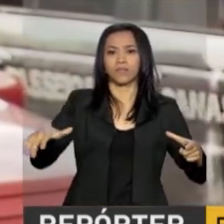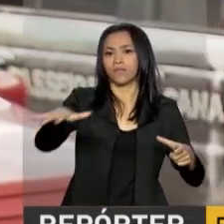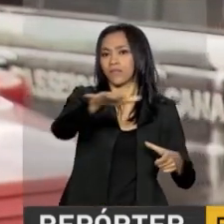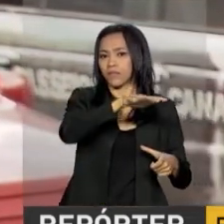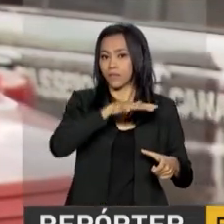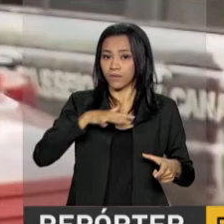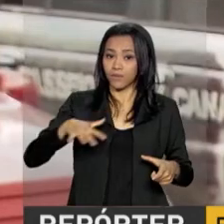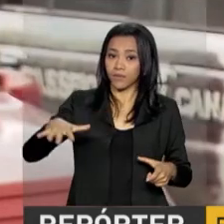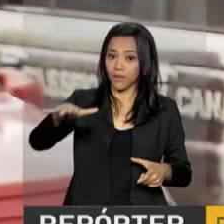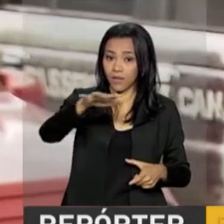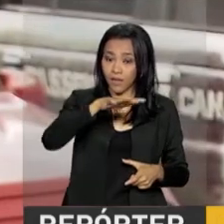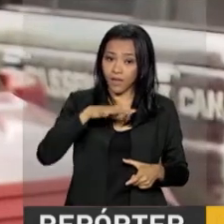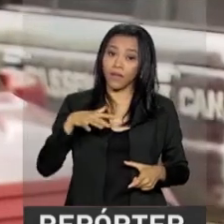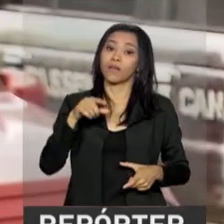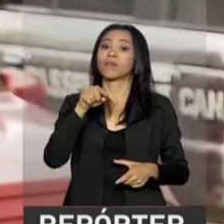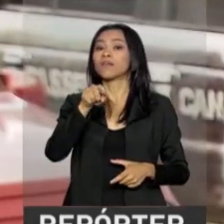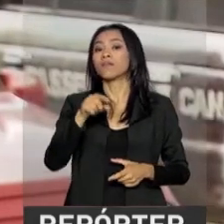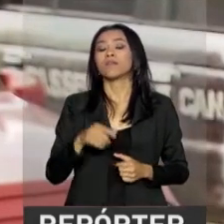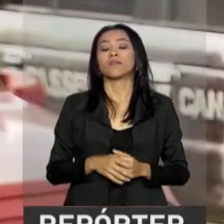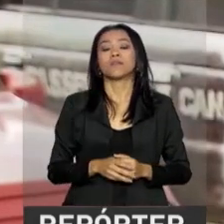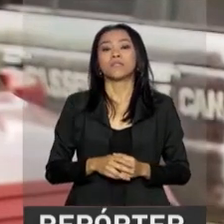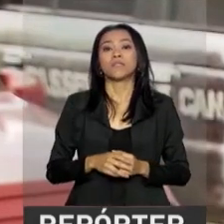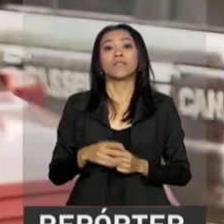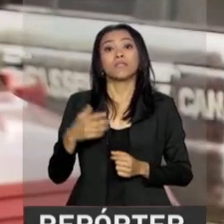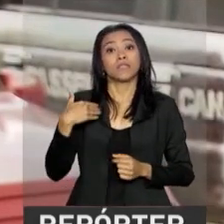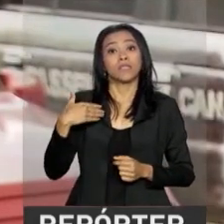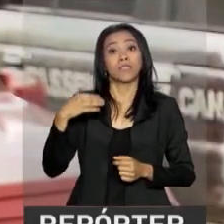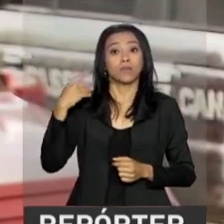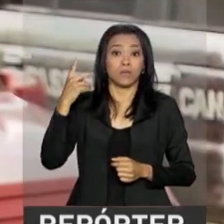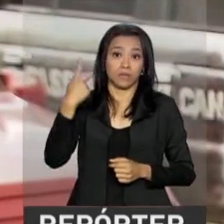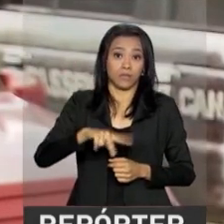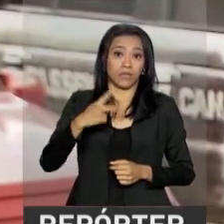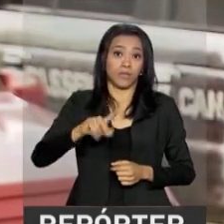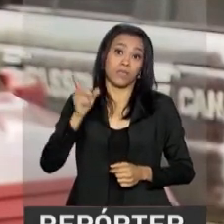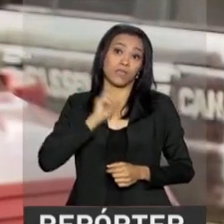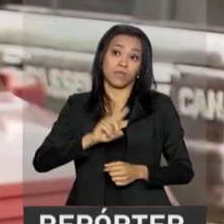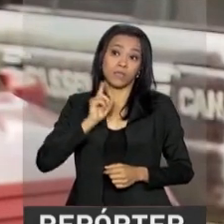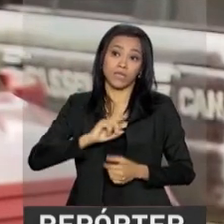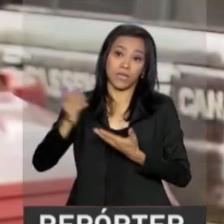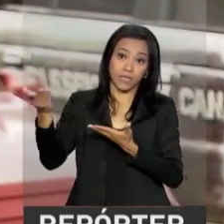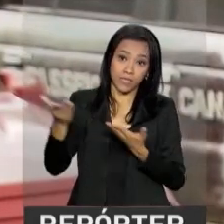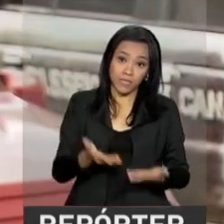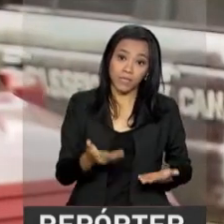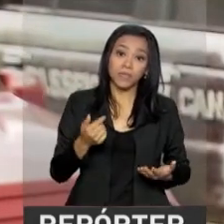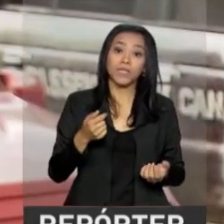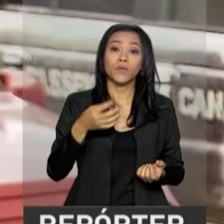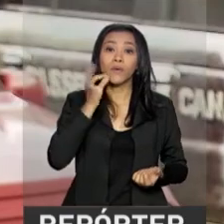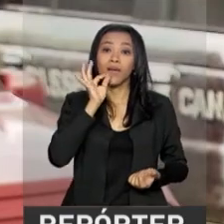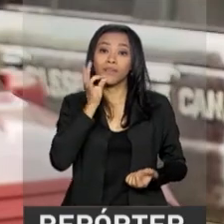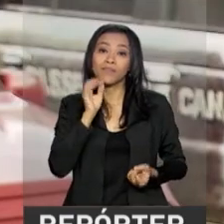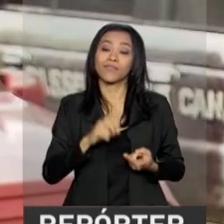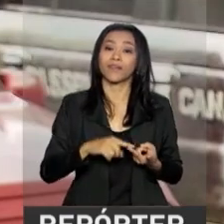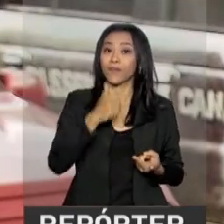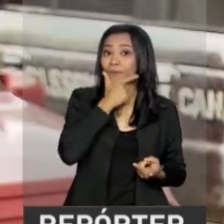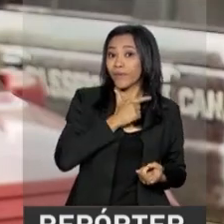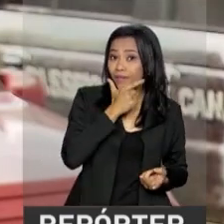da receptividade do mineiro não é principalmente o café com queijo